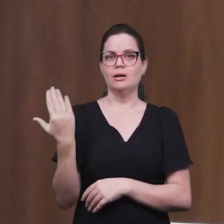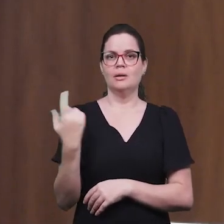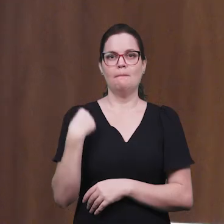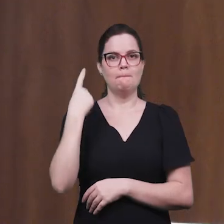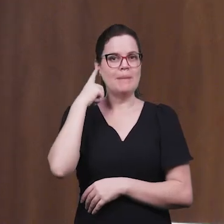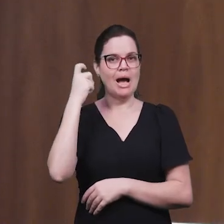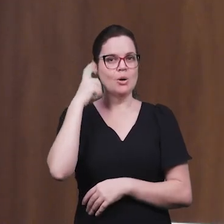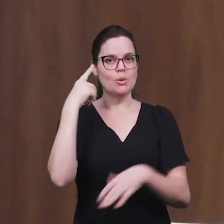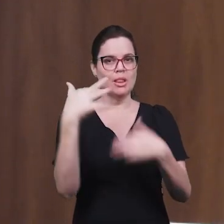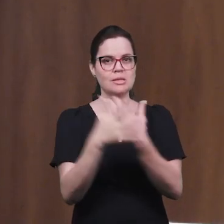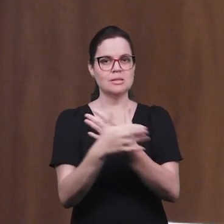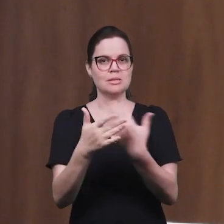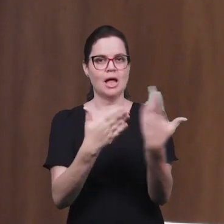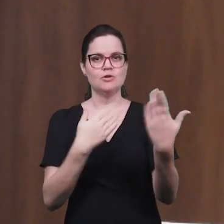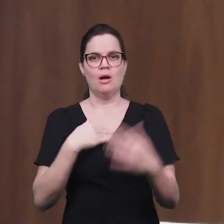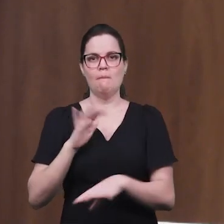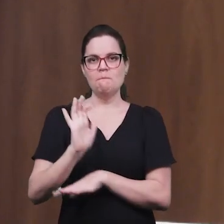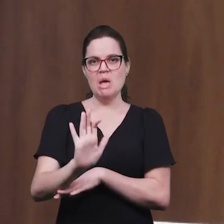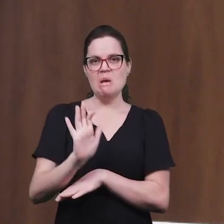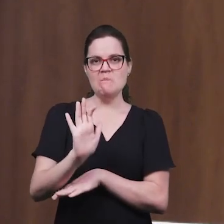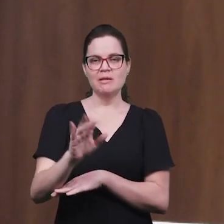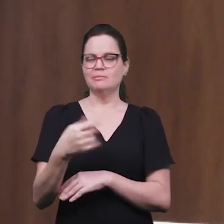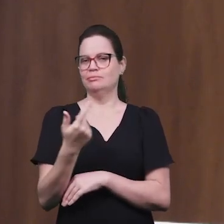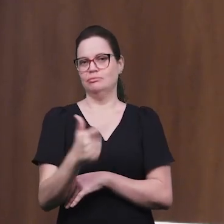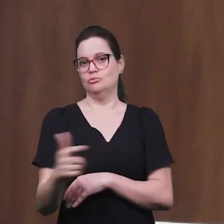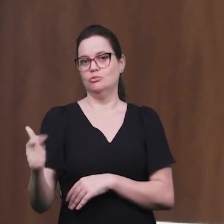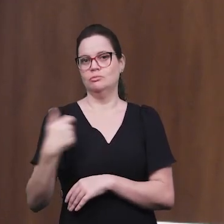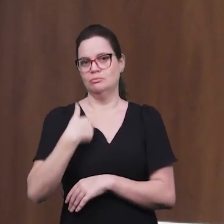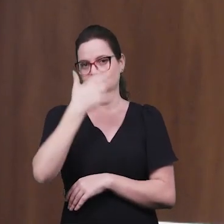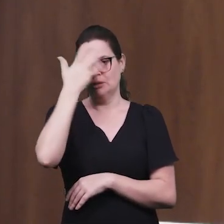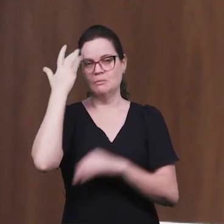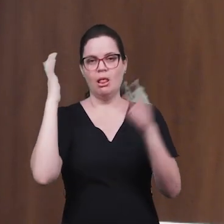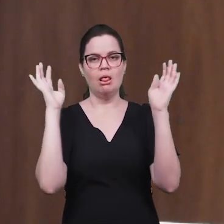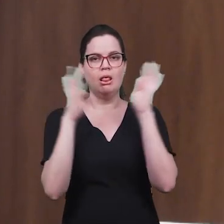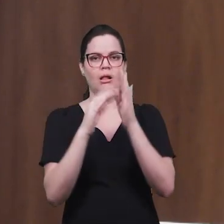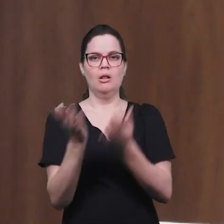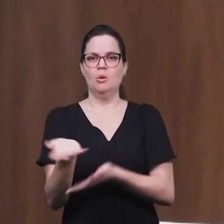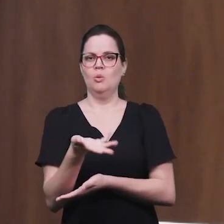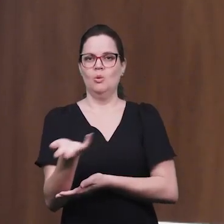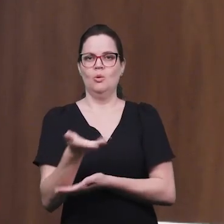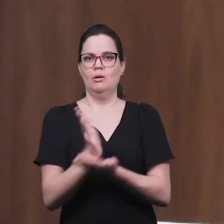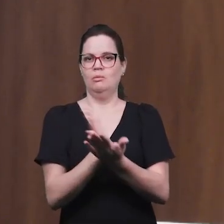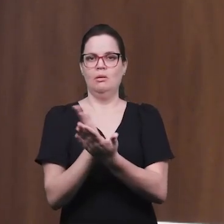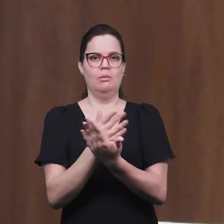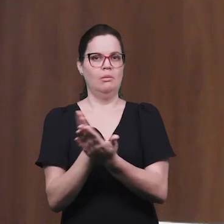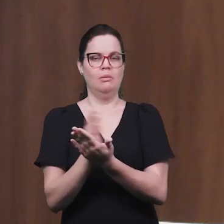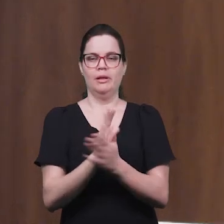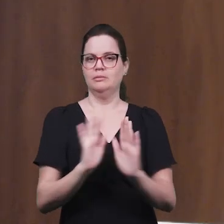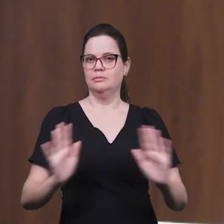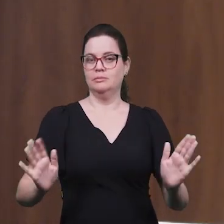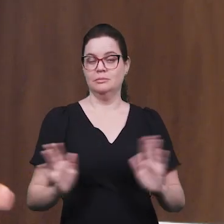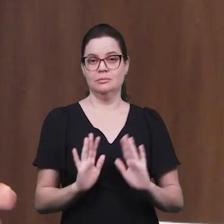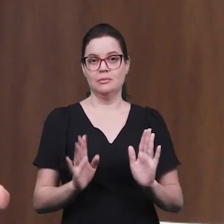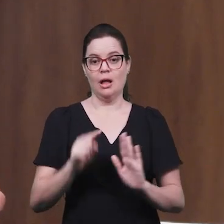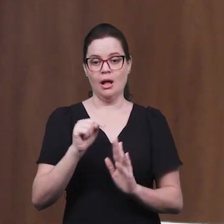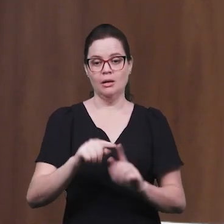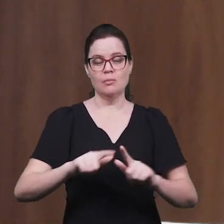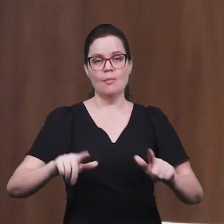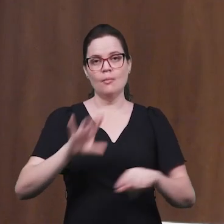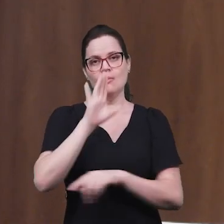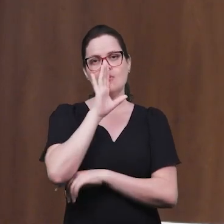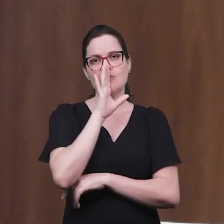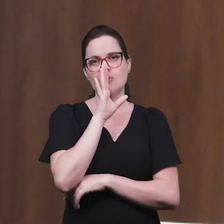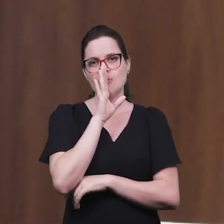barulho das grandes cidades, onde as pessoas estão distraídas, cada um cuidando da sua vida, no ir e vir, voltadas para